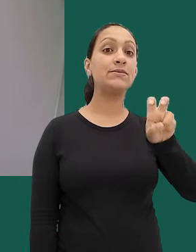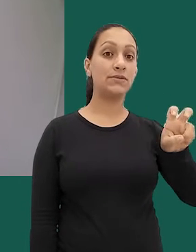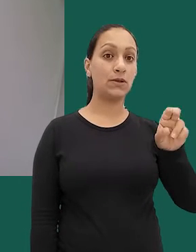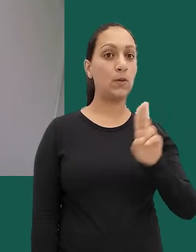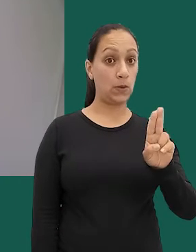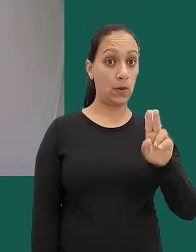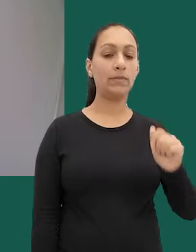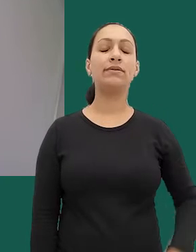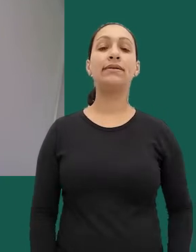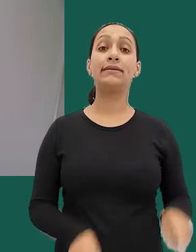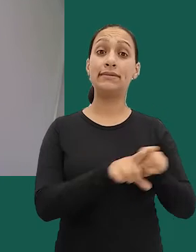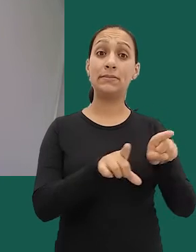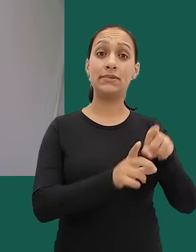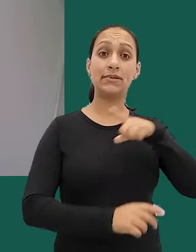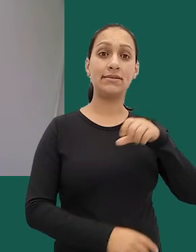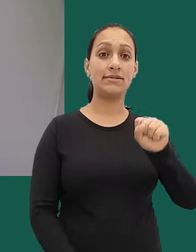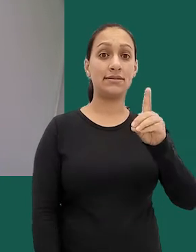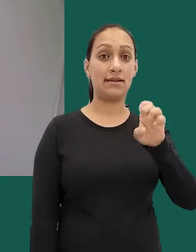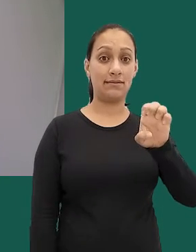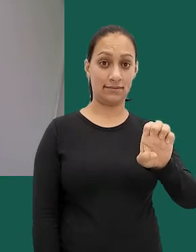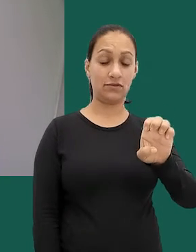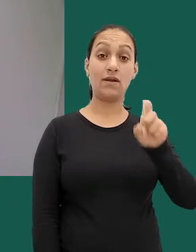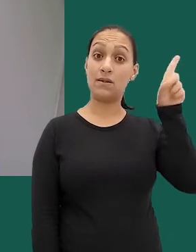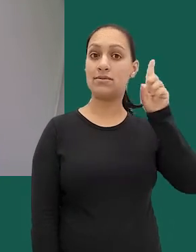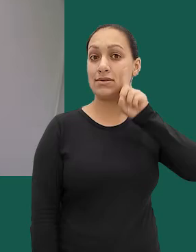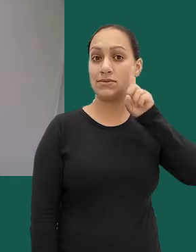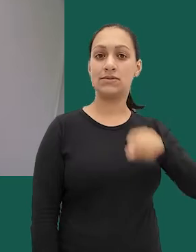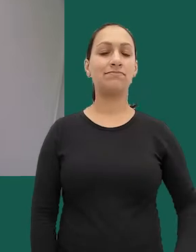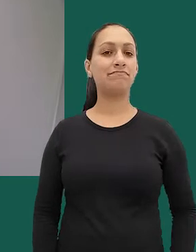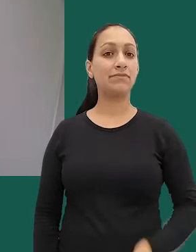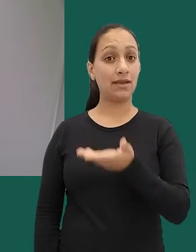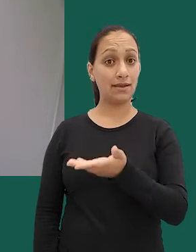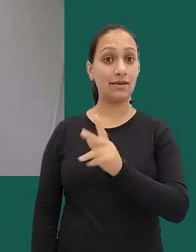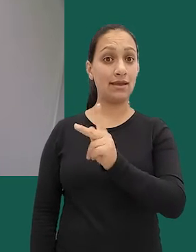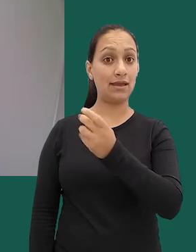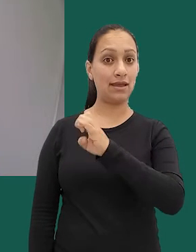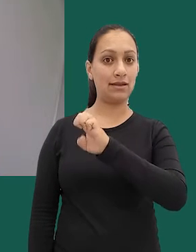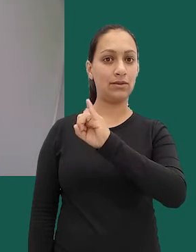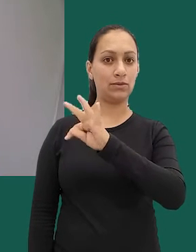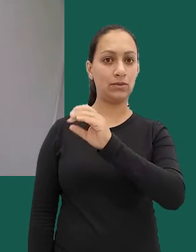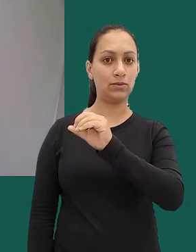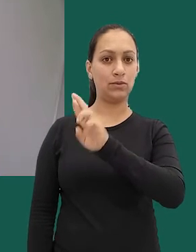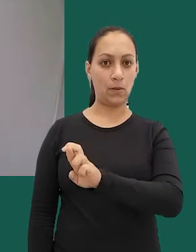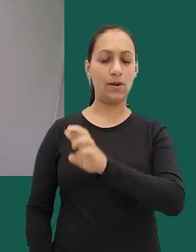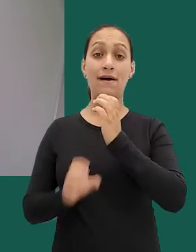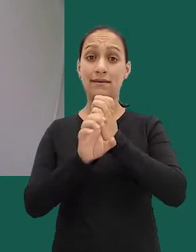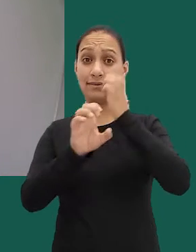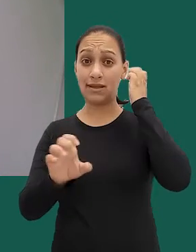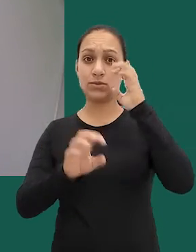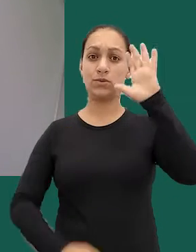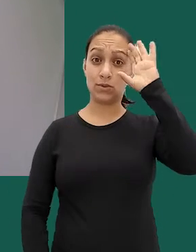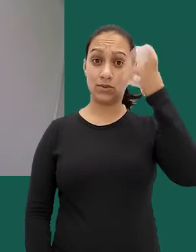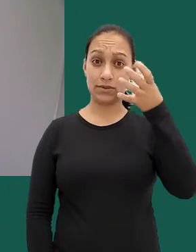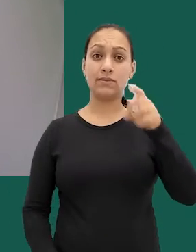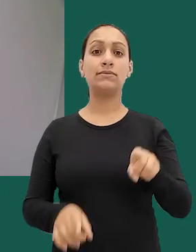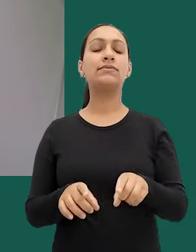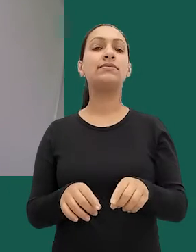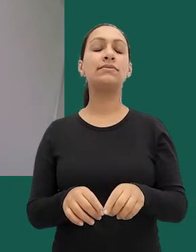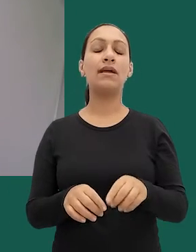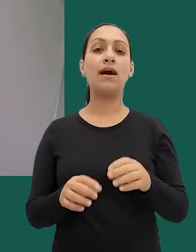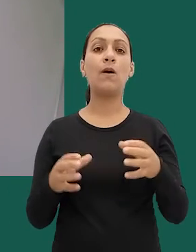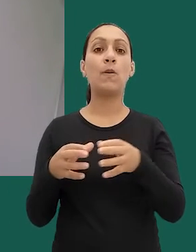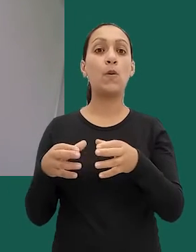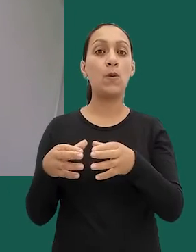tem sede nos Estados Unidos. E Heitor Lessa, que atualmente é arquiteto de soluções principal na equipe